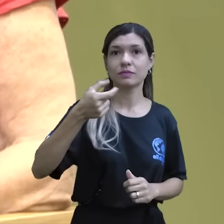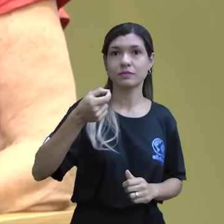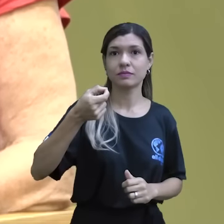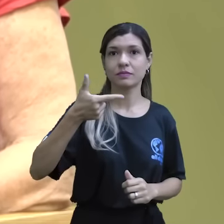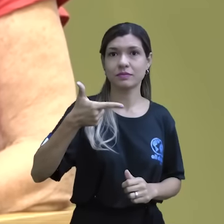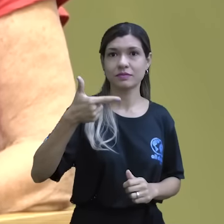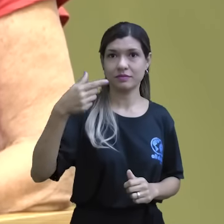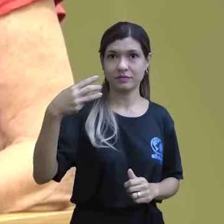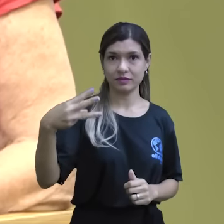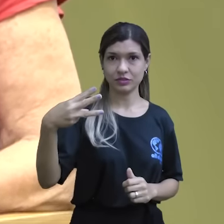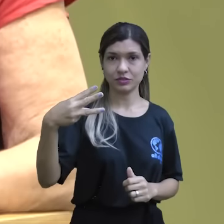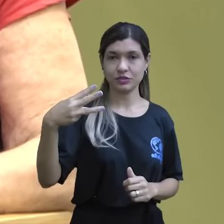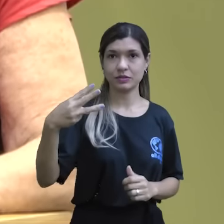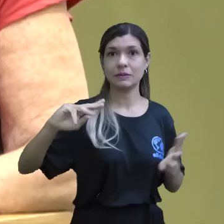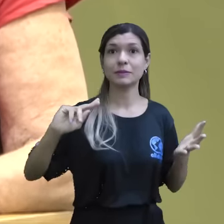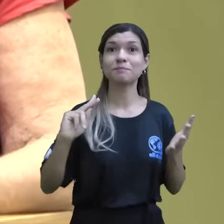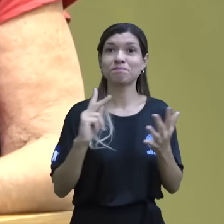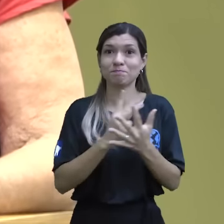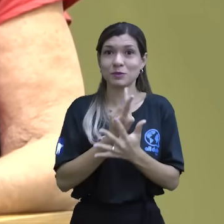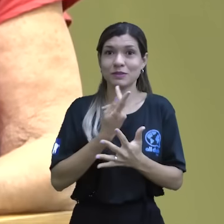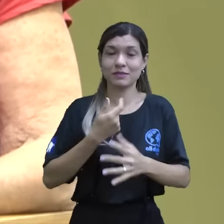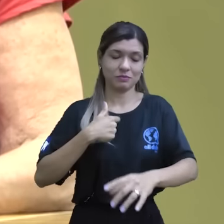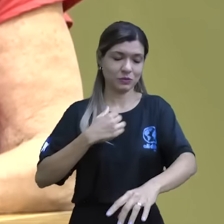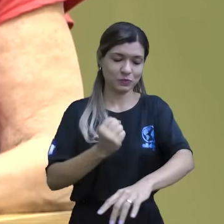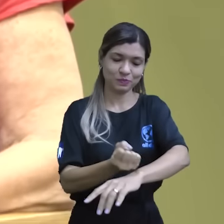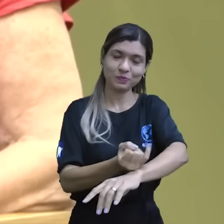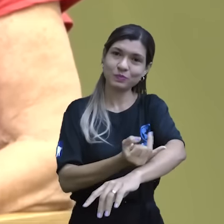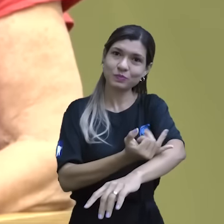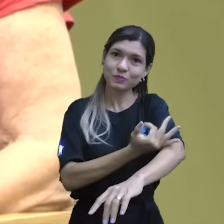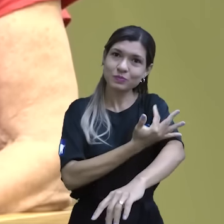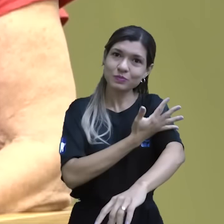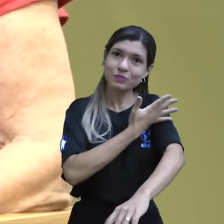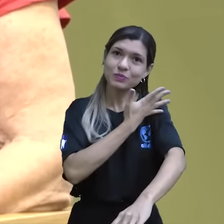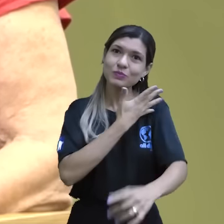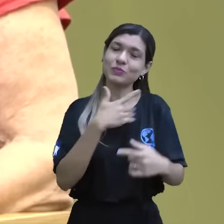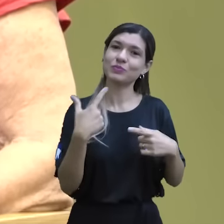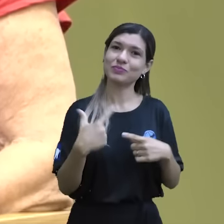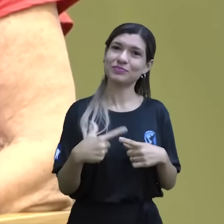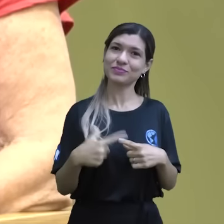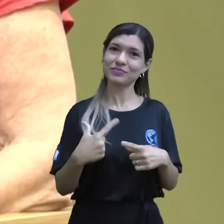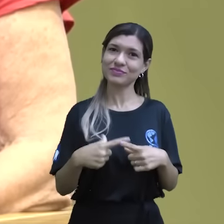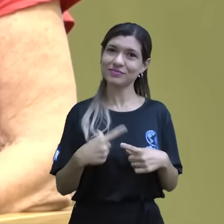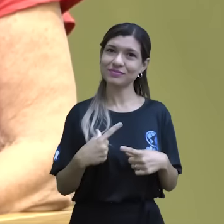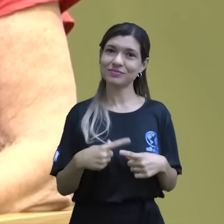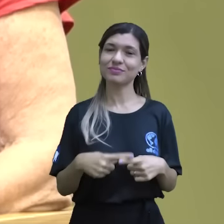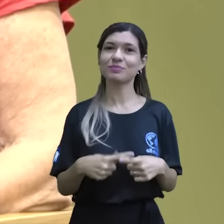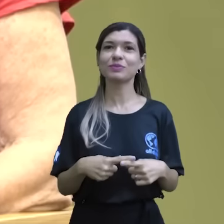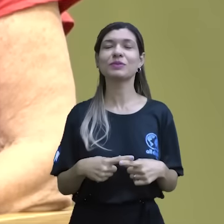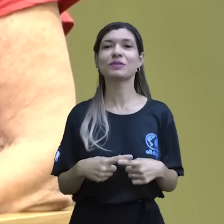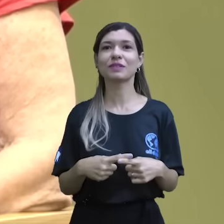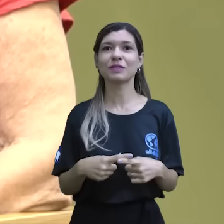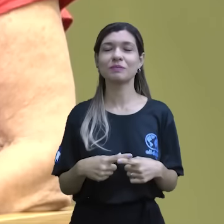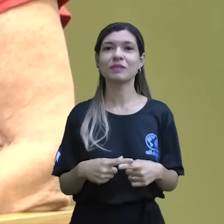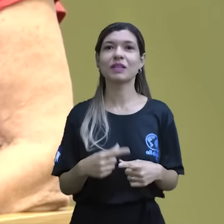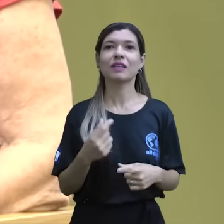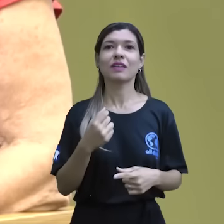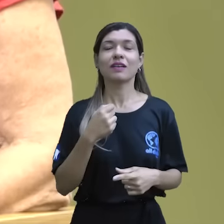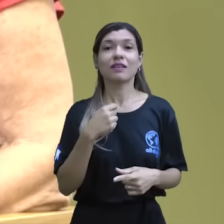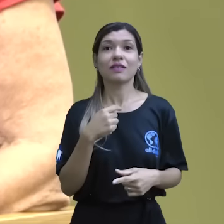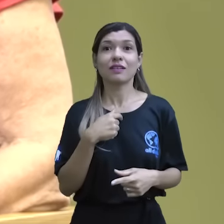preparar um podcast para o Instituto Moreira Salles, para a Rádio Batuta. E aí